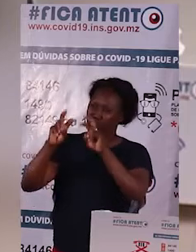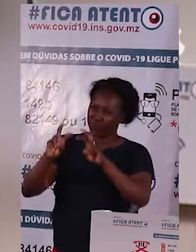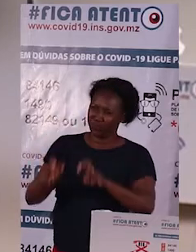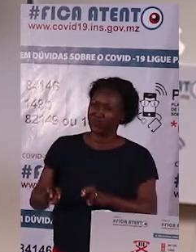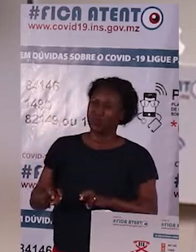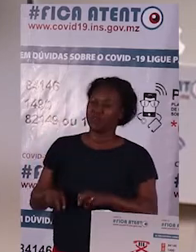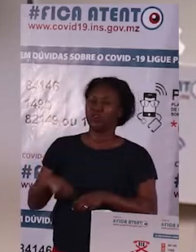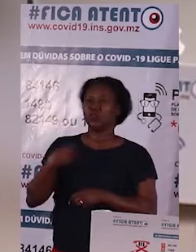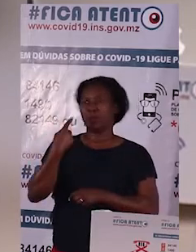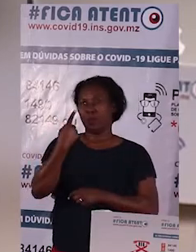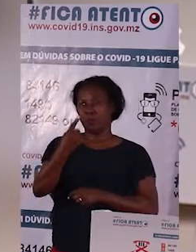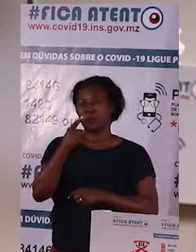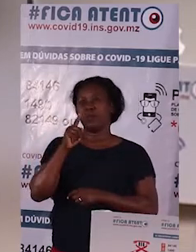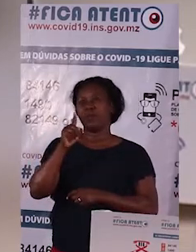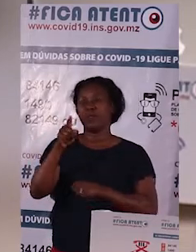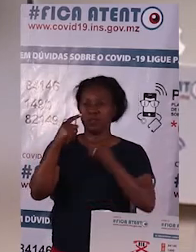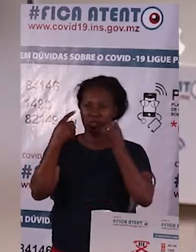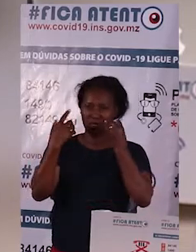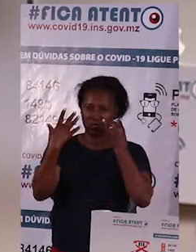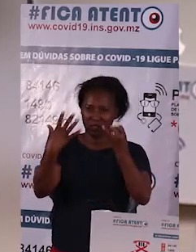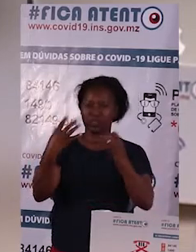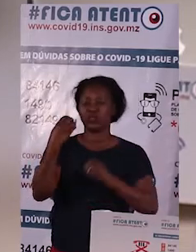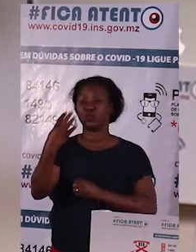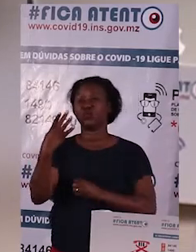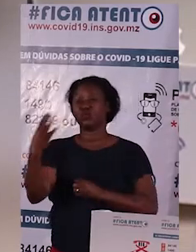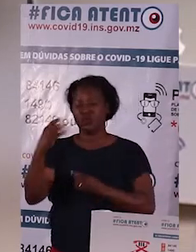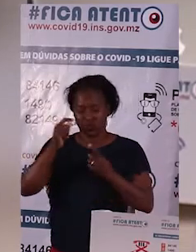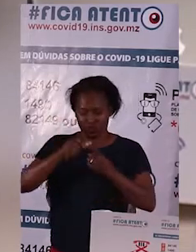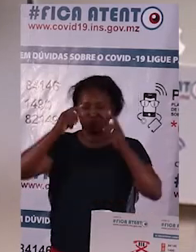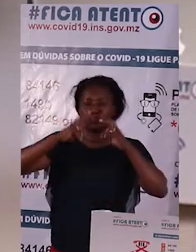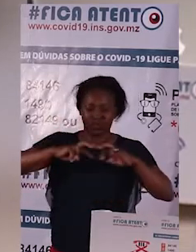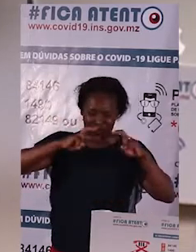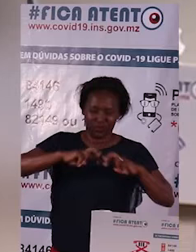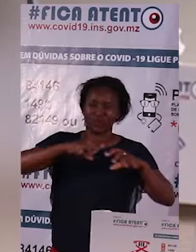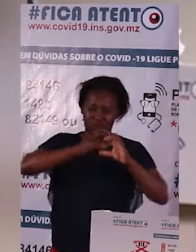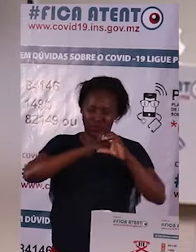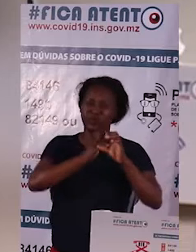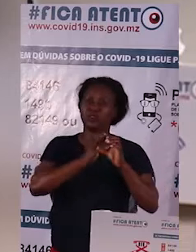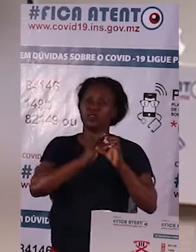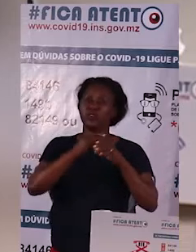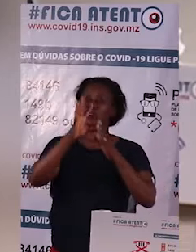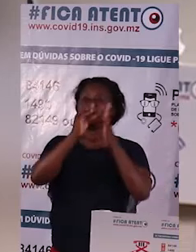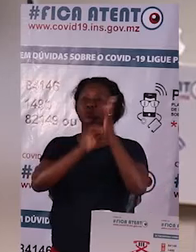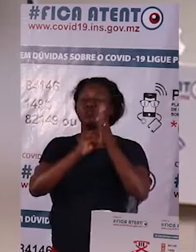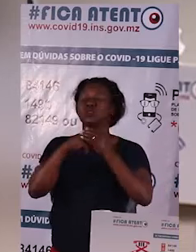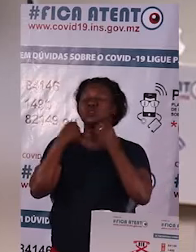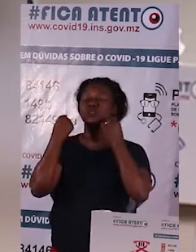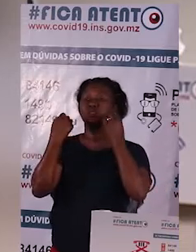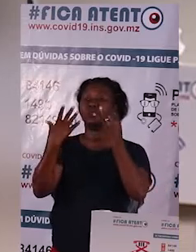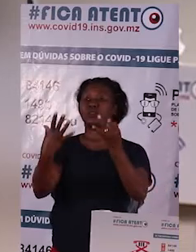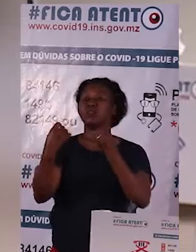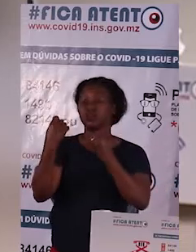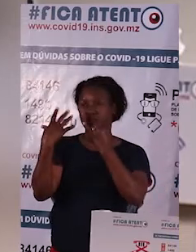hoje 1.644 testes, dos quais 76 resultaram em casos